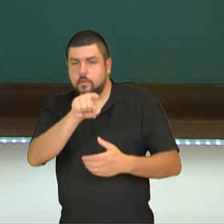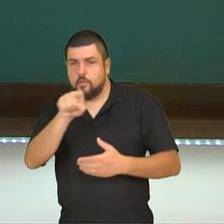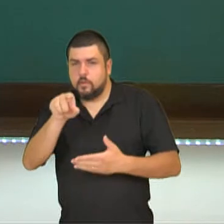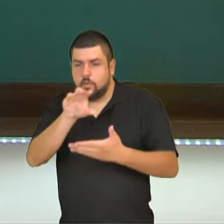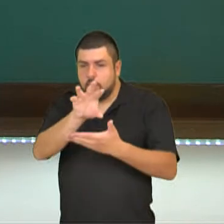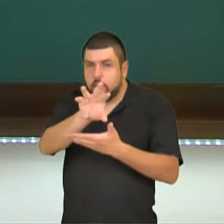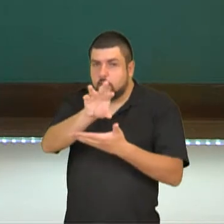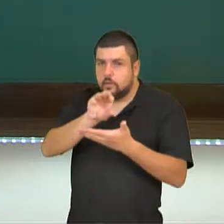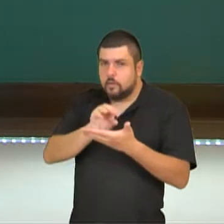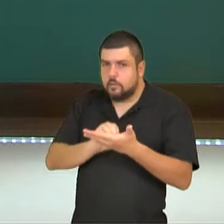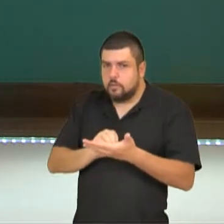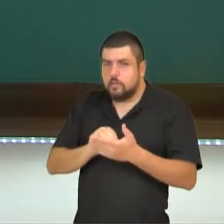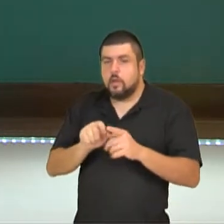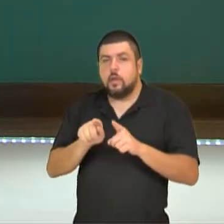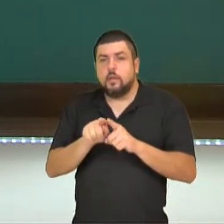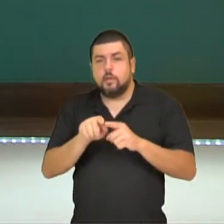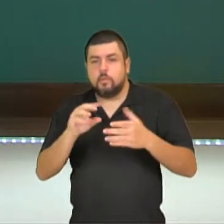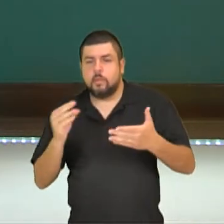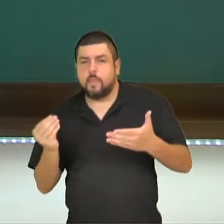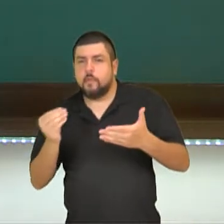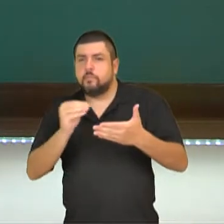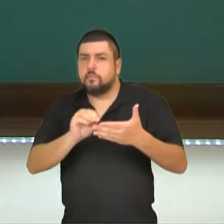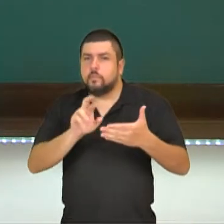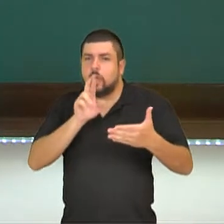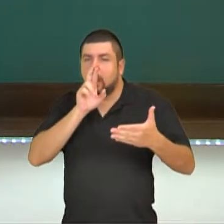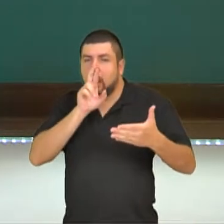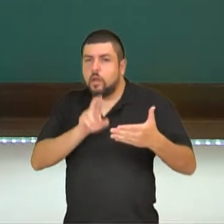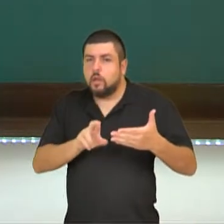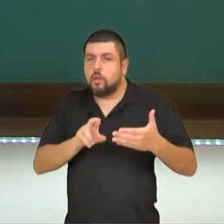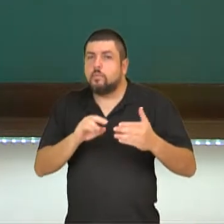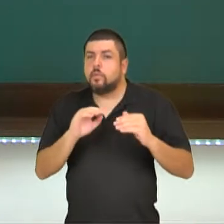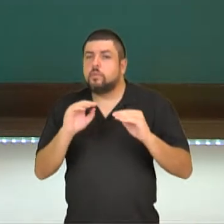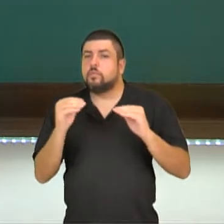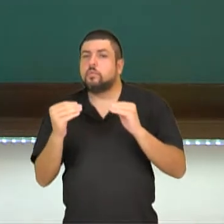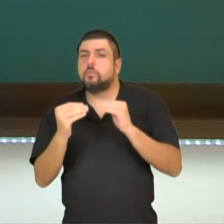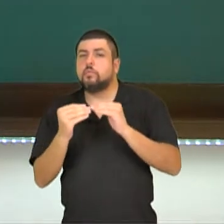e completar com o condicional regular de acordo com o